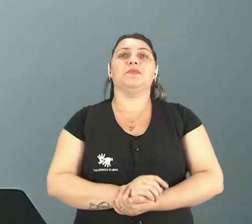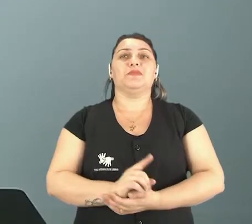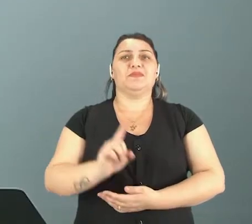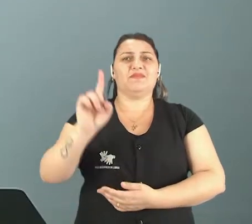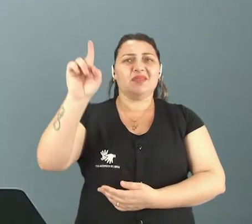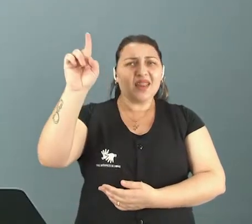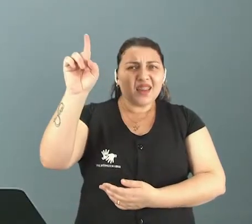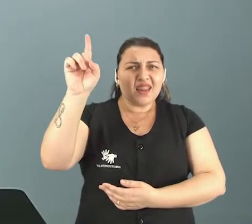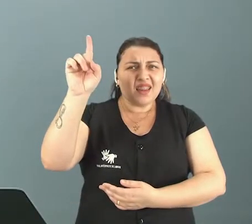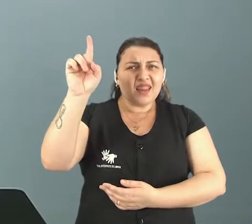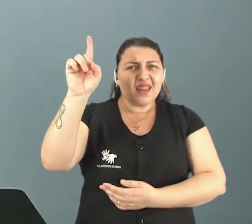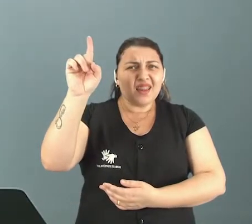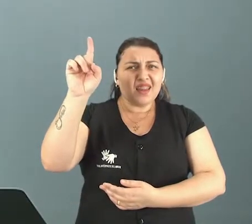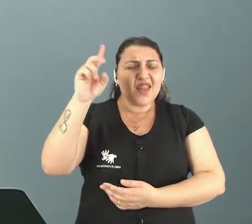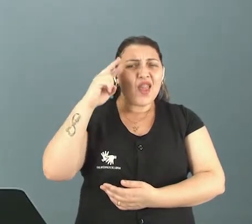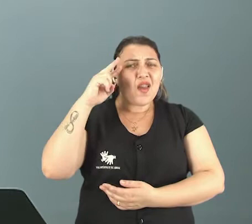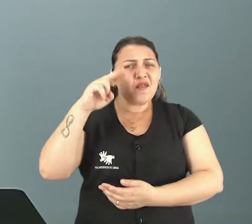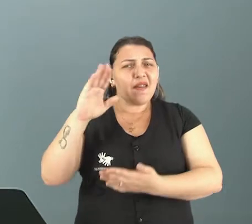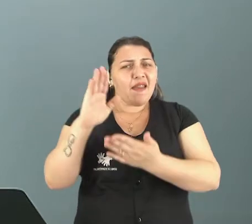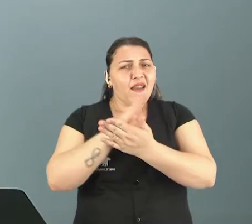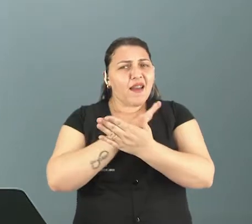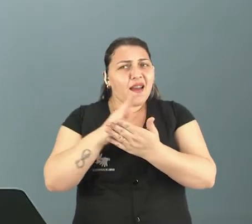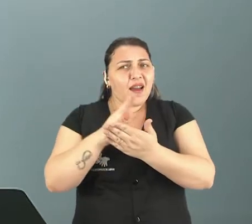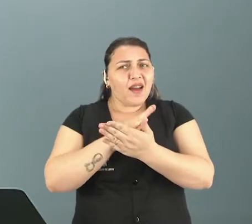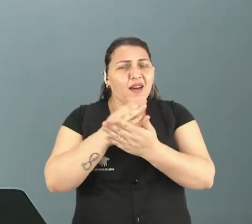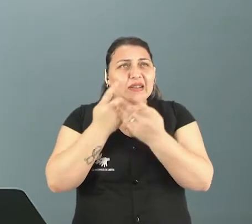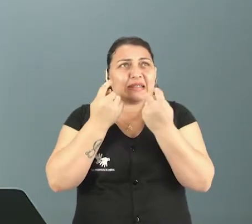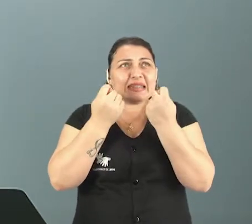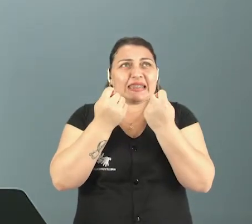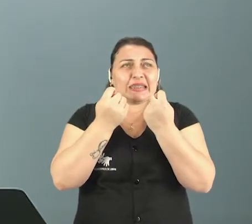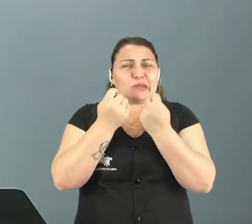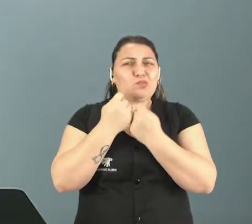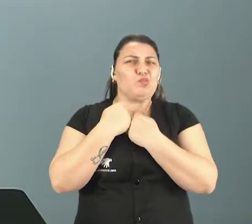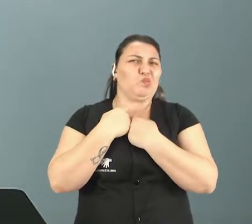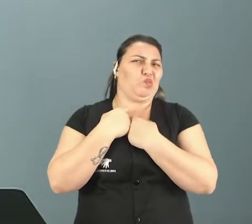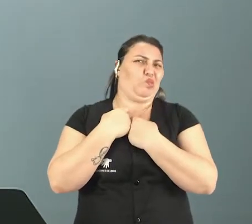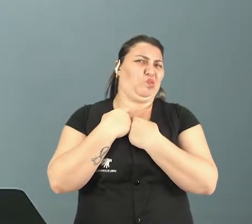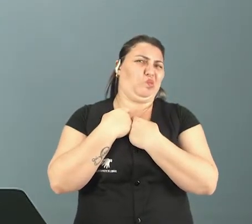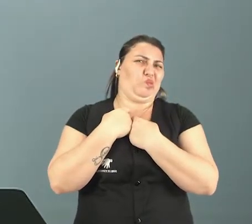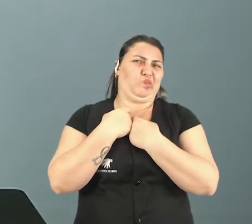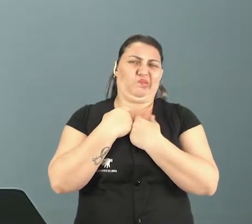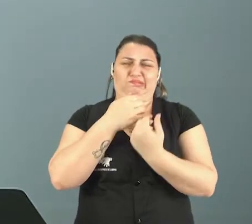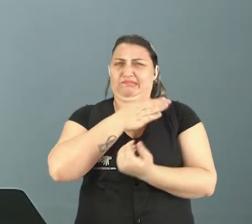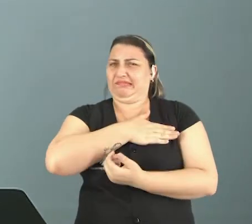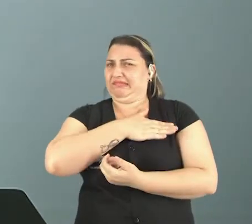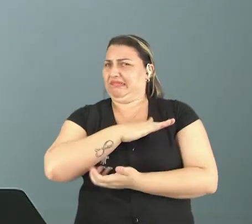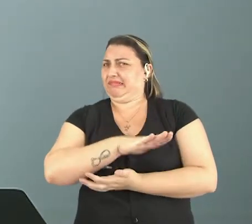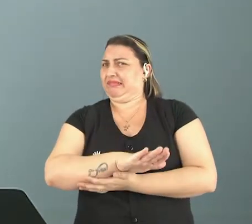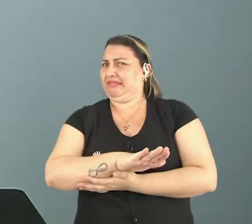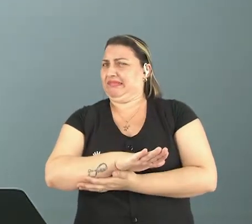Eu vi alguns aí torcendo assim o nariz, eu não gosto.